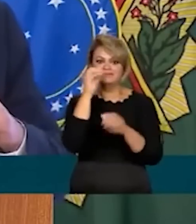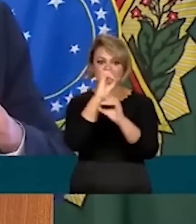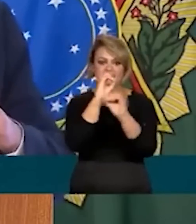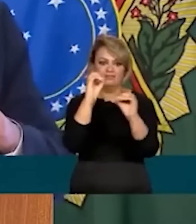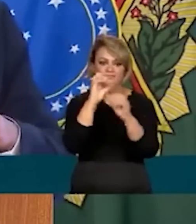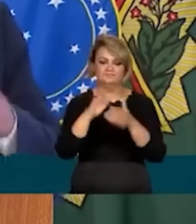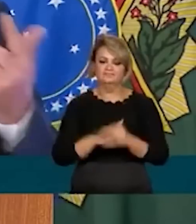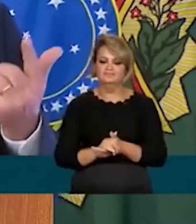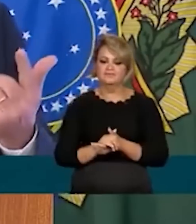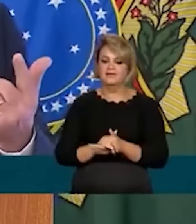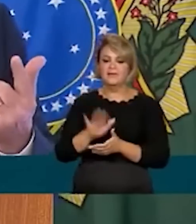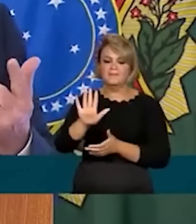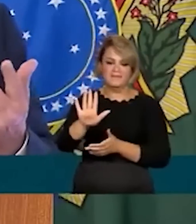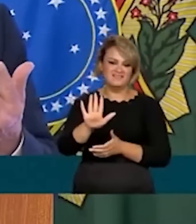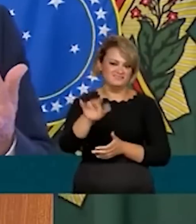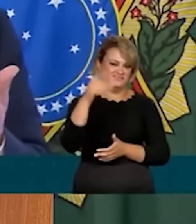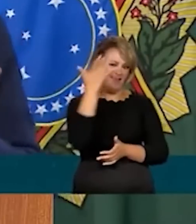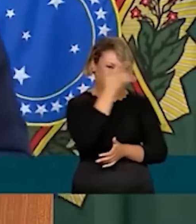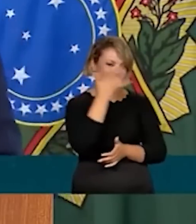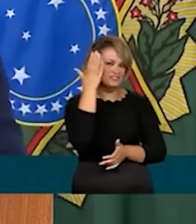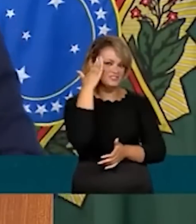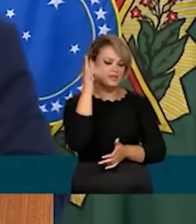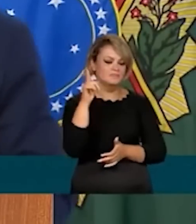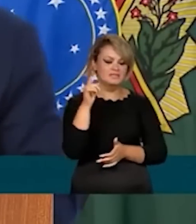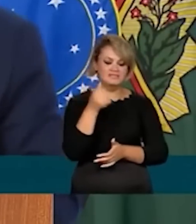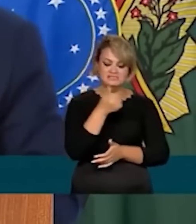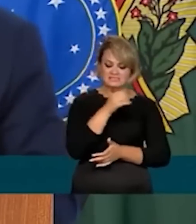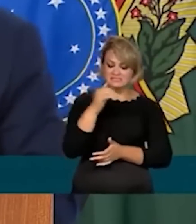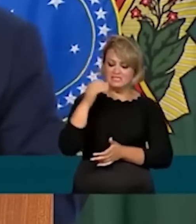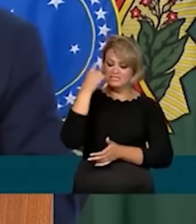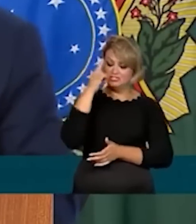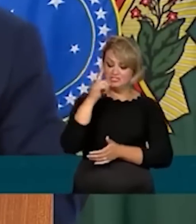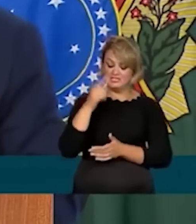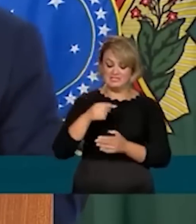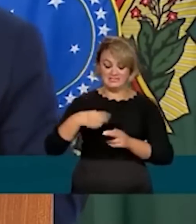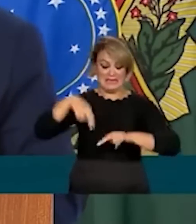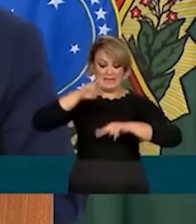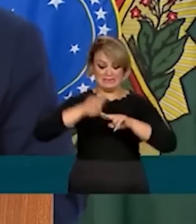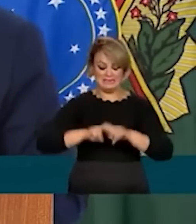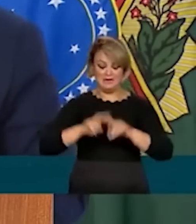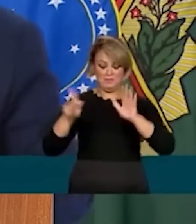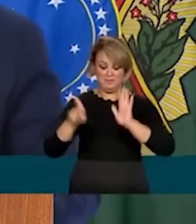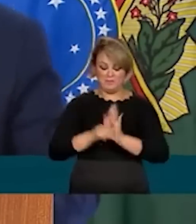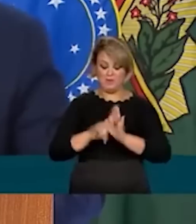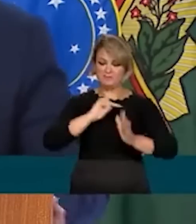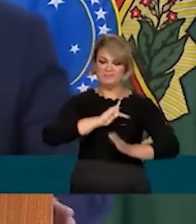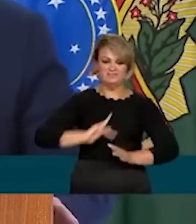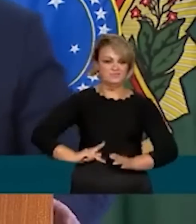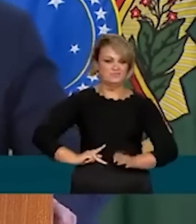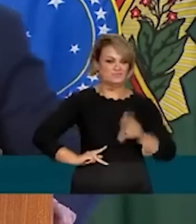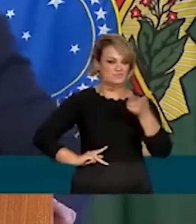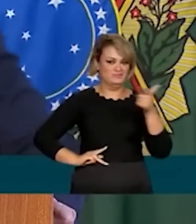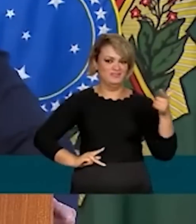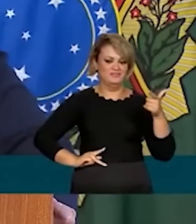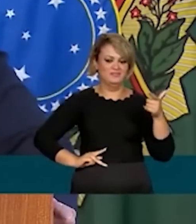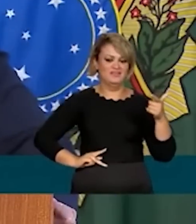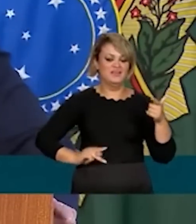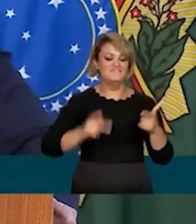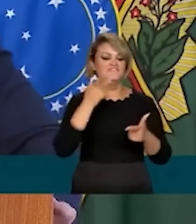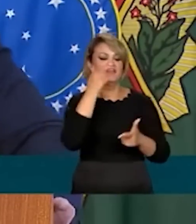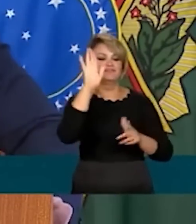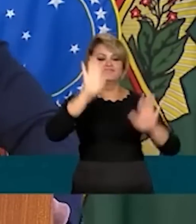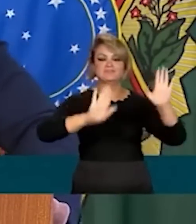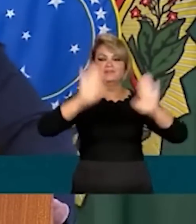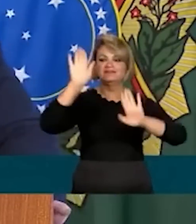e hoje eu ainda não tenho a cadeira de Presidente para sentar porque me percebe que for fazer